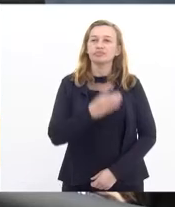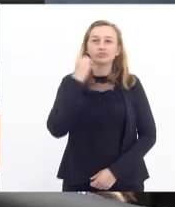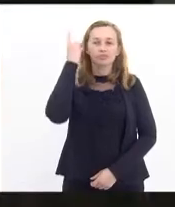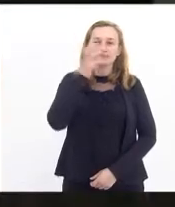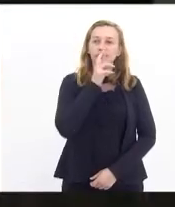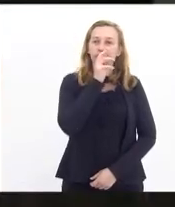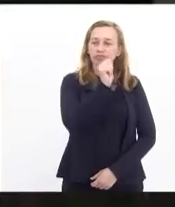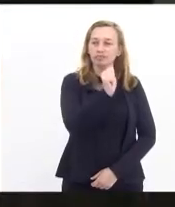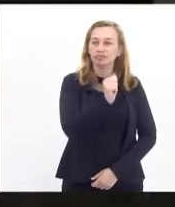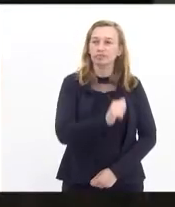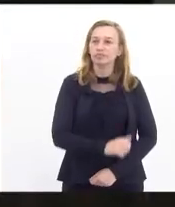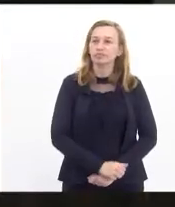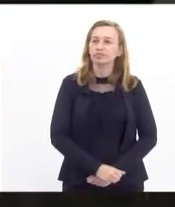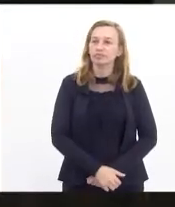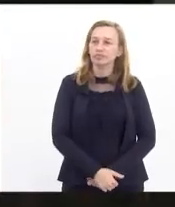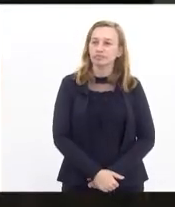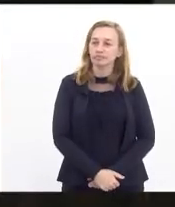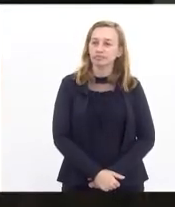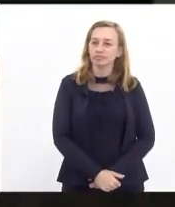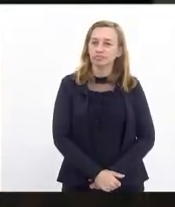Deputado Rodrigo Amorim.